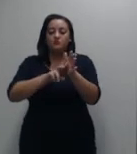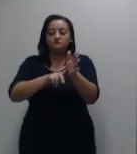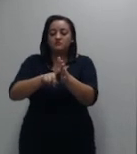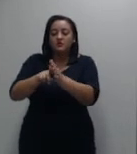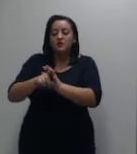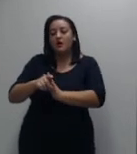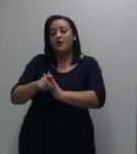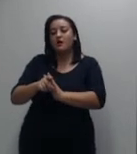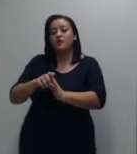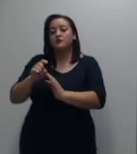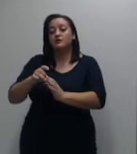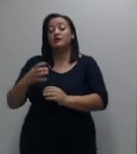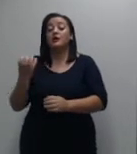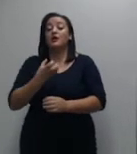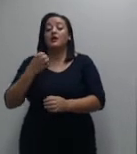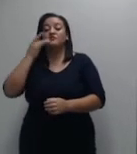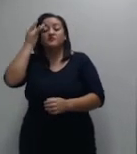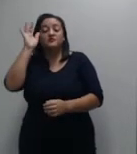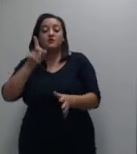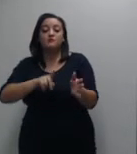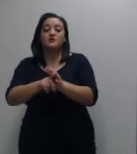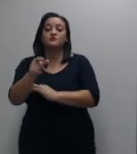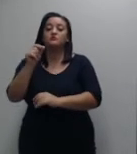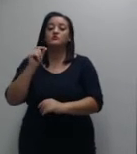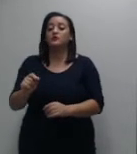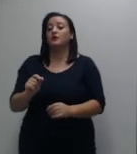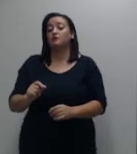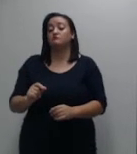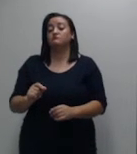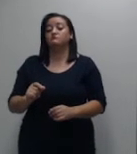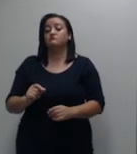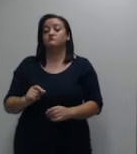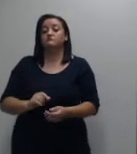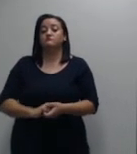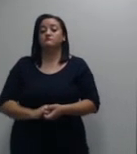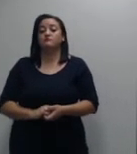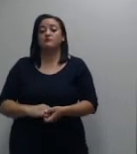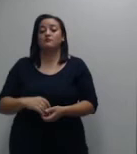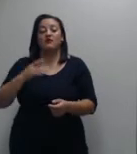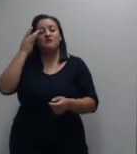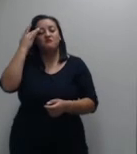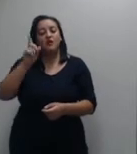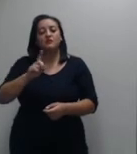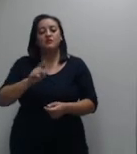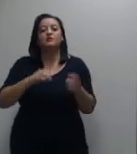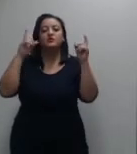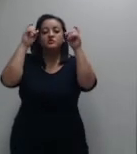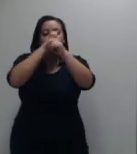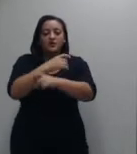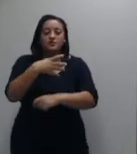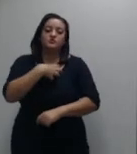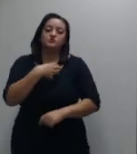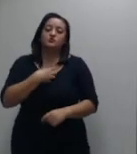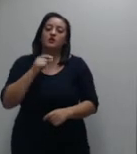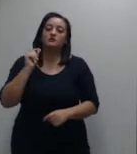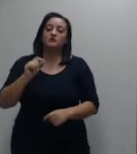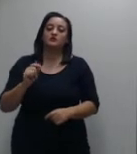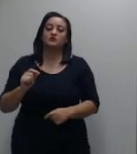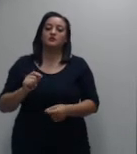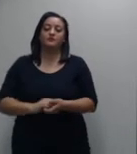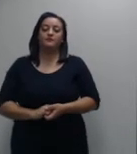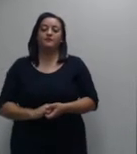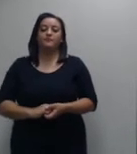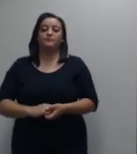simplificar uma questão que é que não é simples não é da maneira que lhe que se